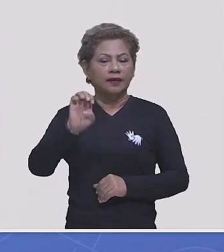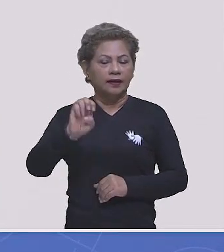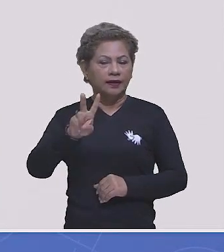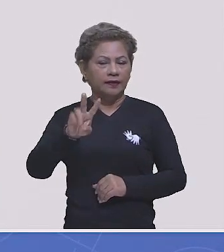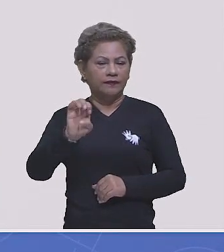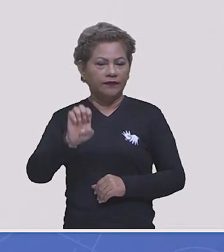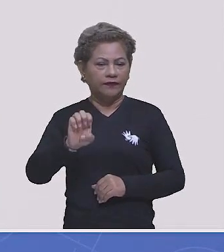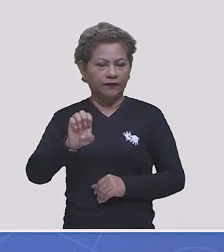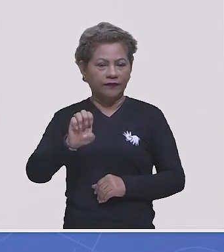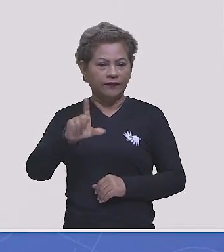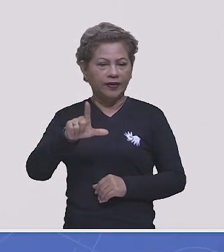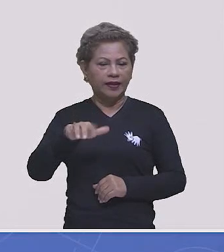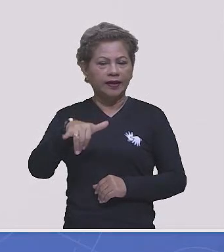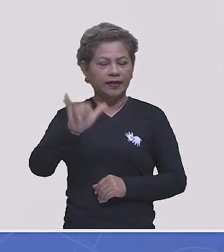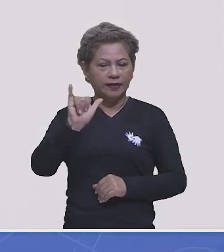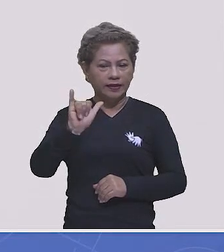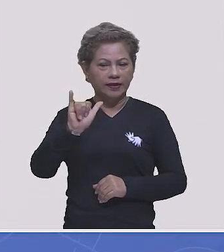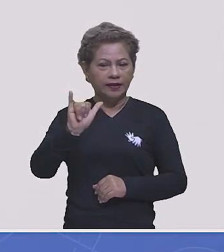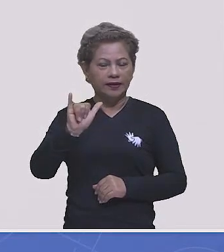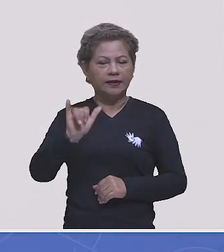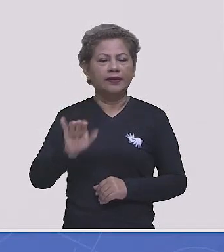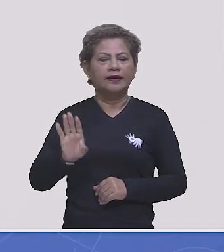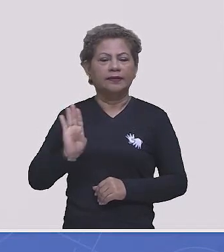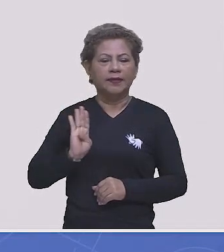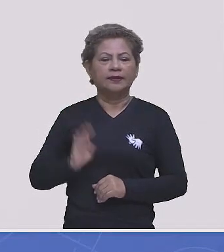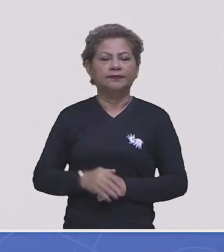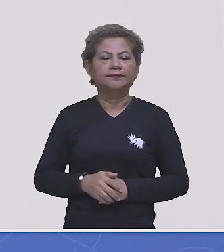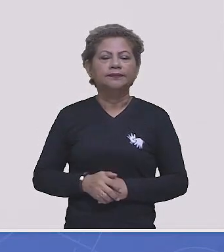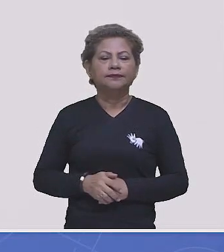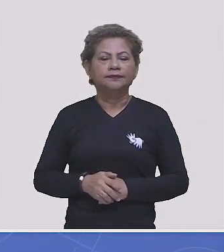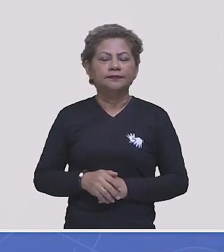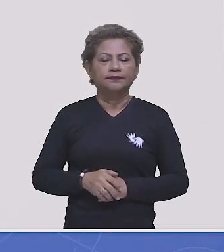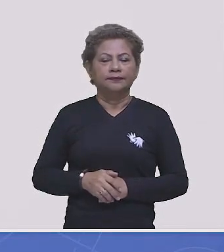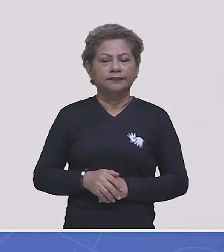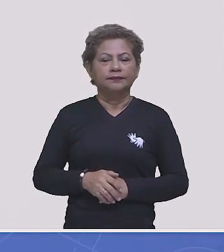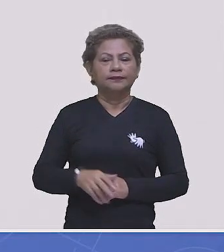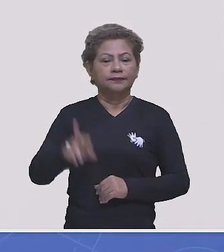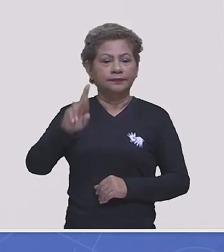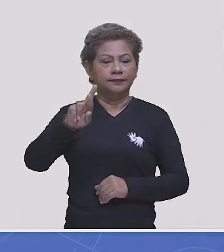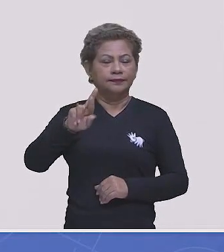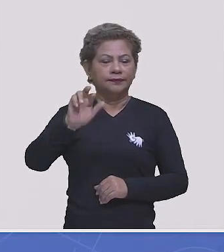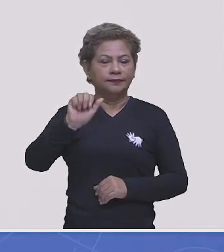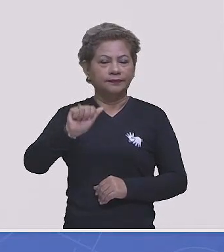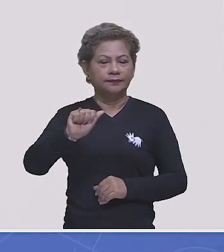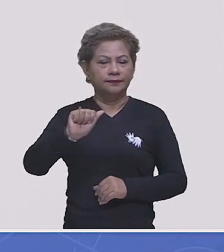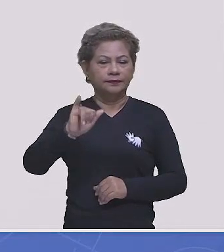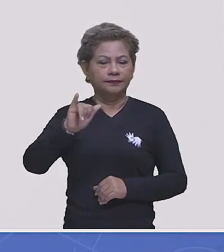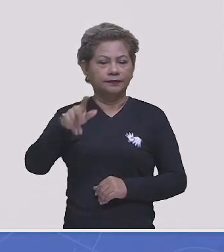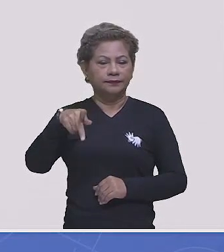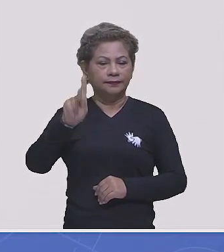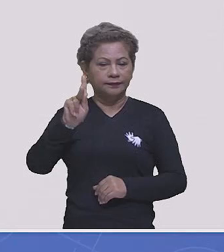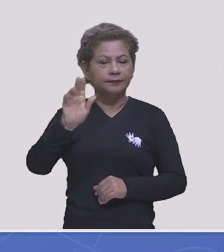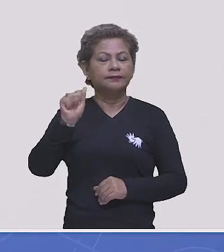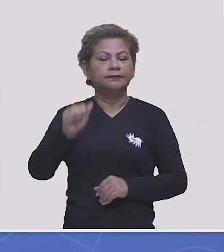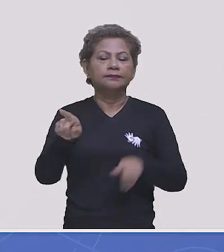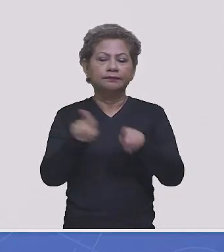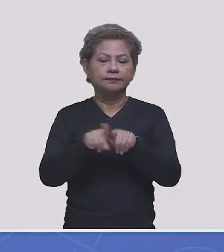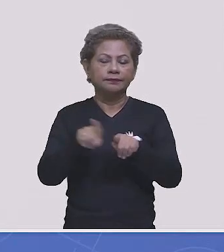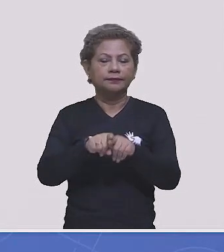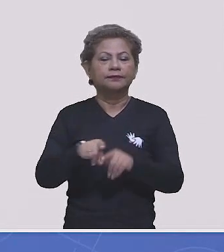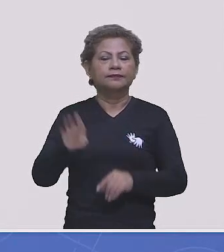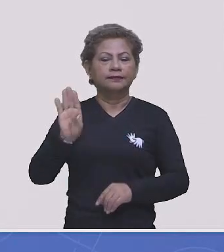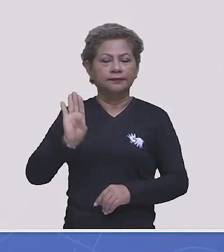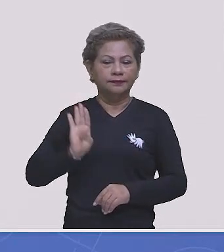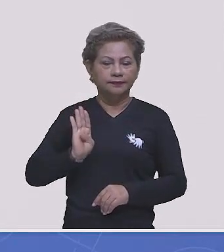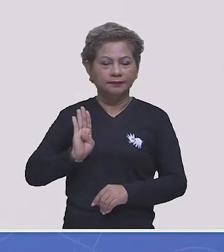é a letra B. A Raika colocou também que ela... Olha, vocês estão sabidos demais hoje, né? Estou gostando